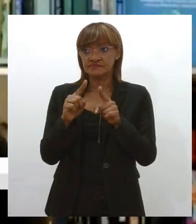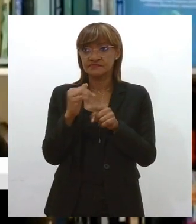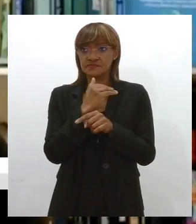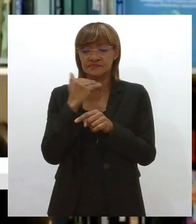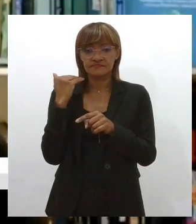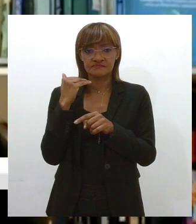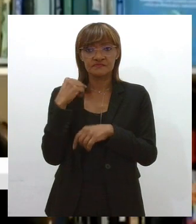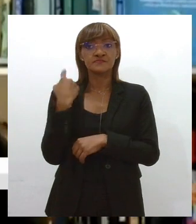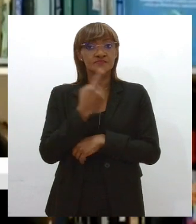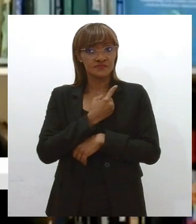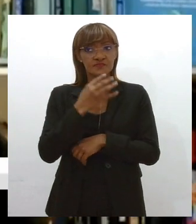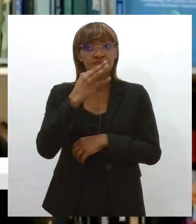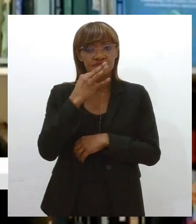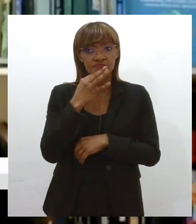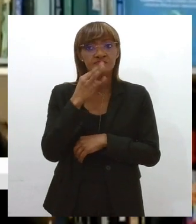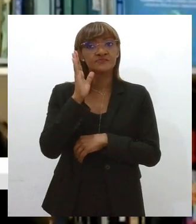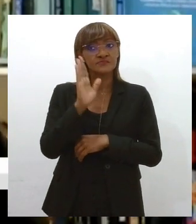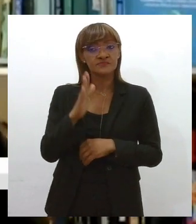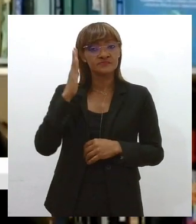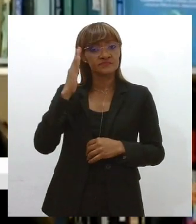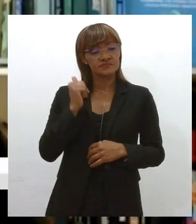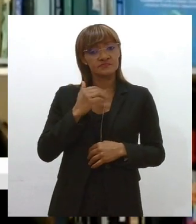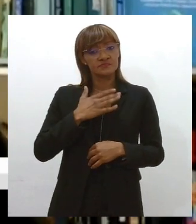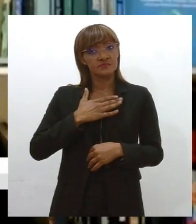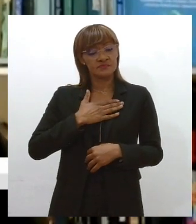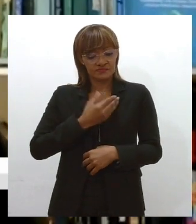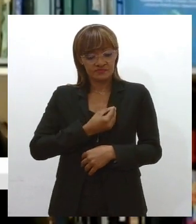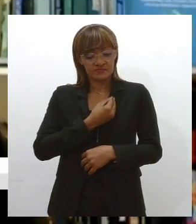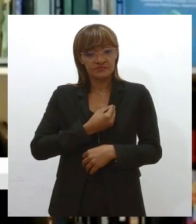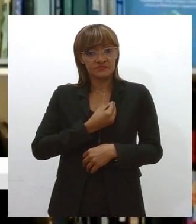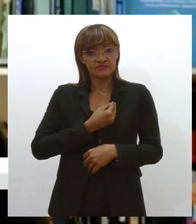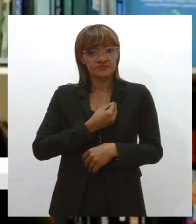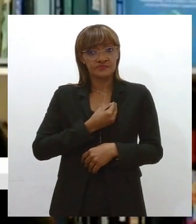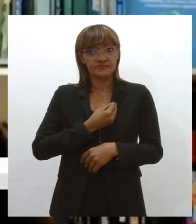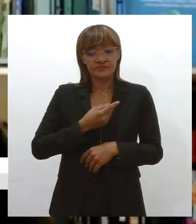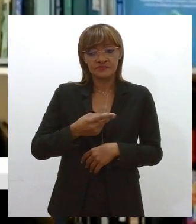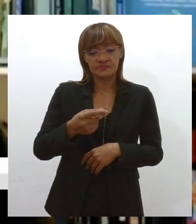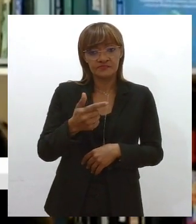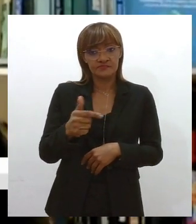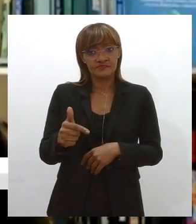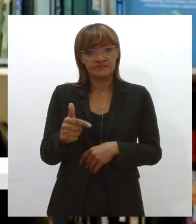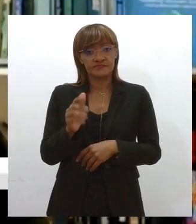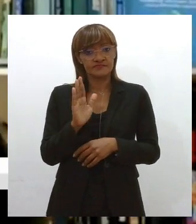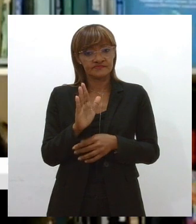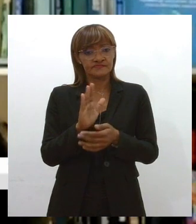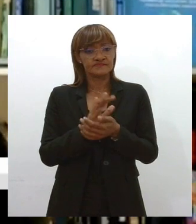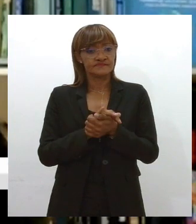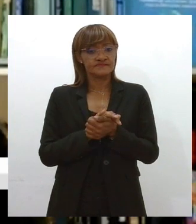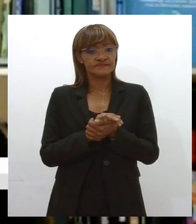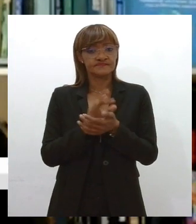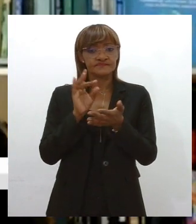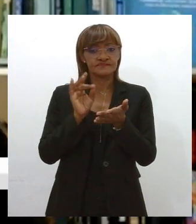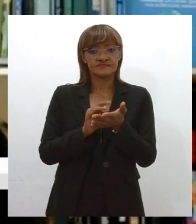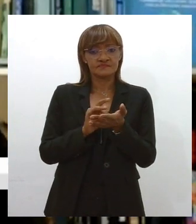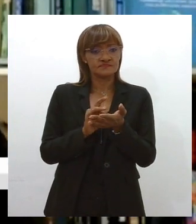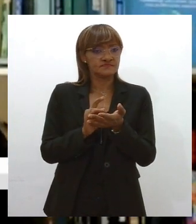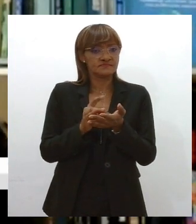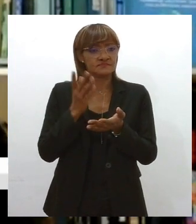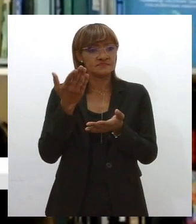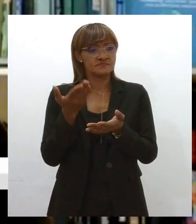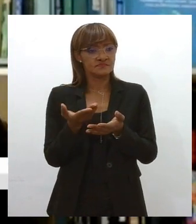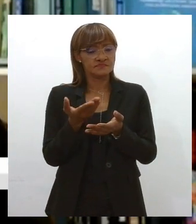gente tem essa consciência da nossa finitude. E por causa disso a gente acaba tendo